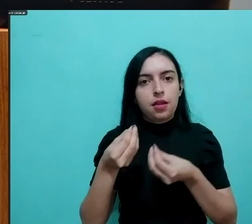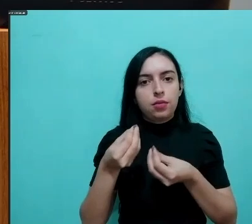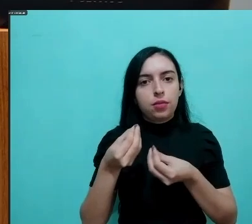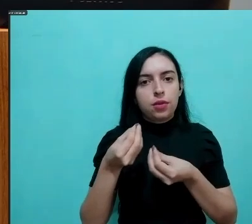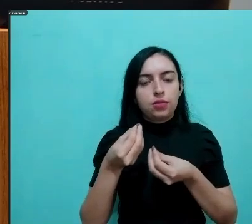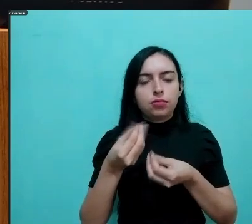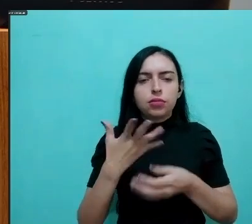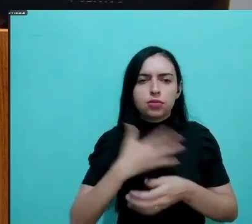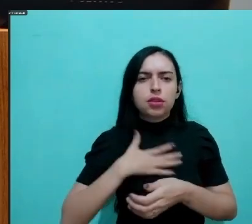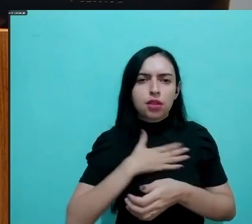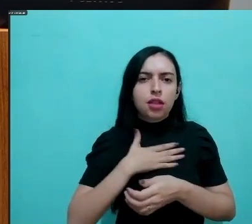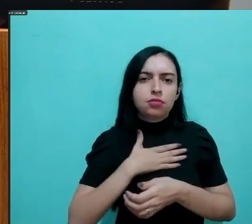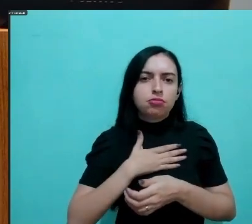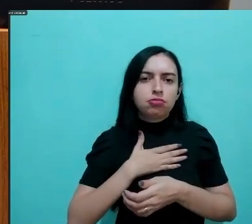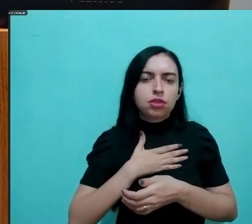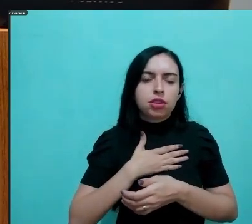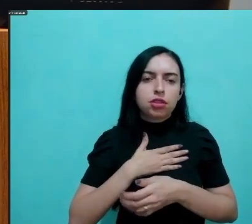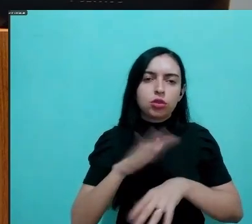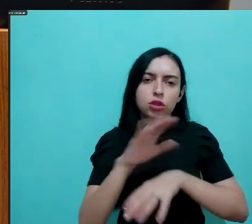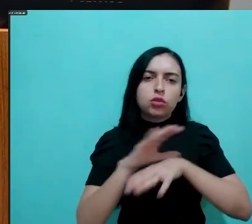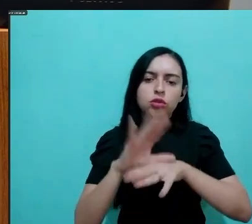apreço que tem pela Constituição.